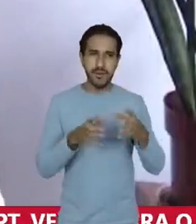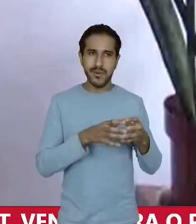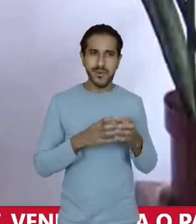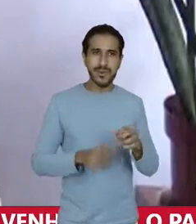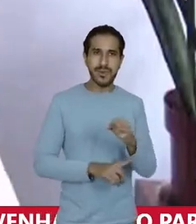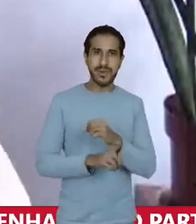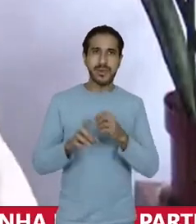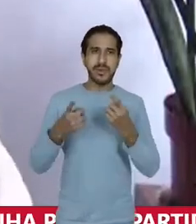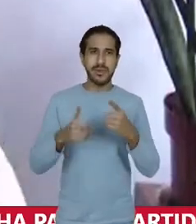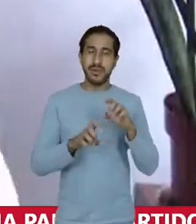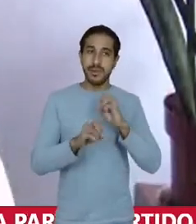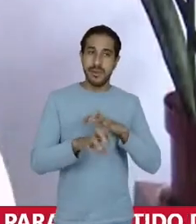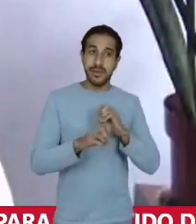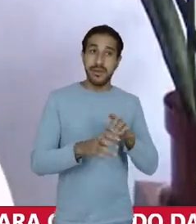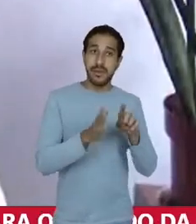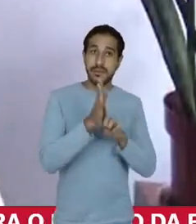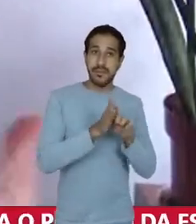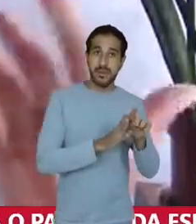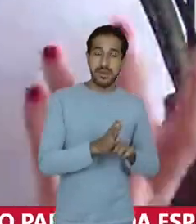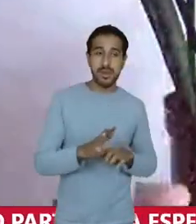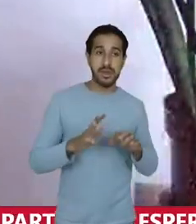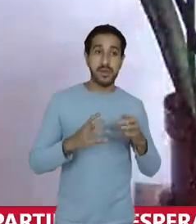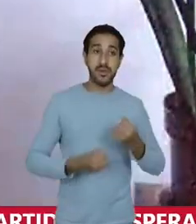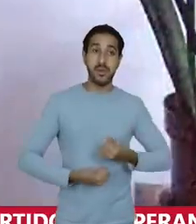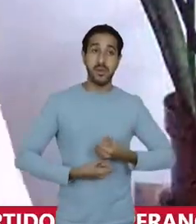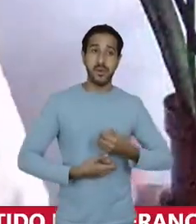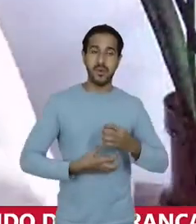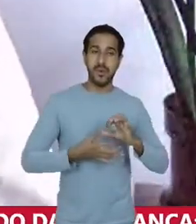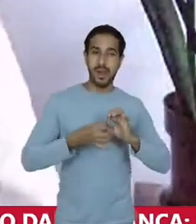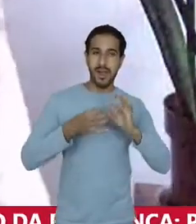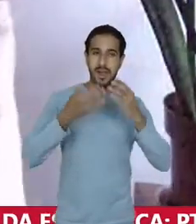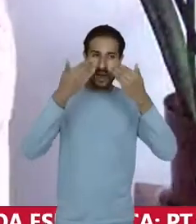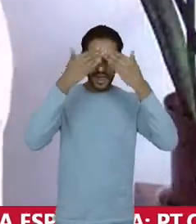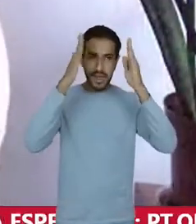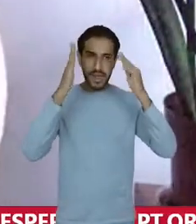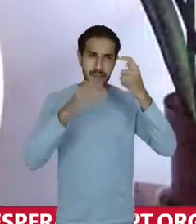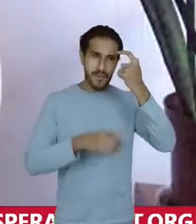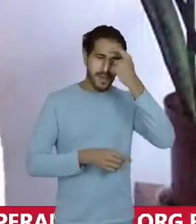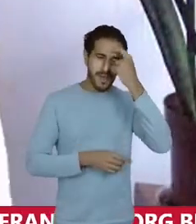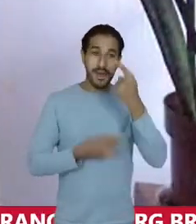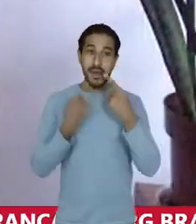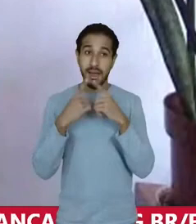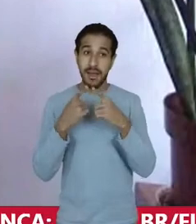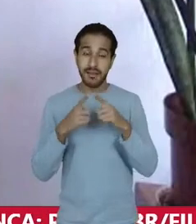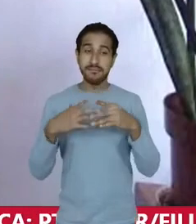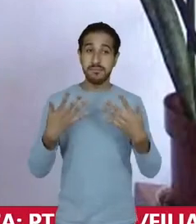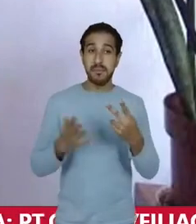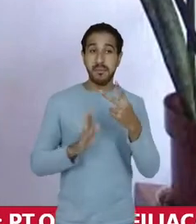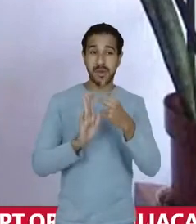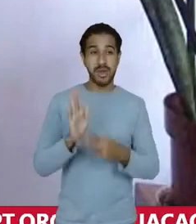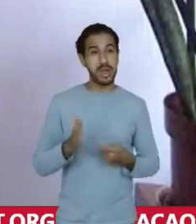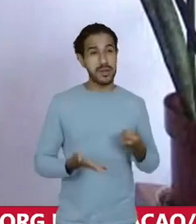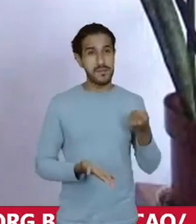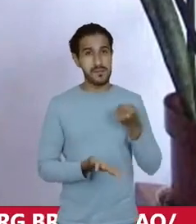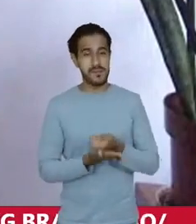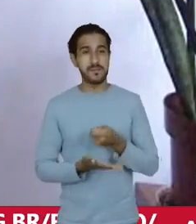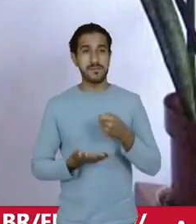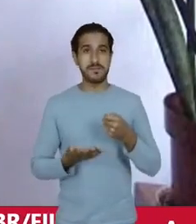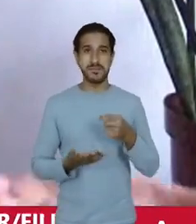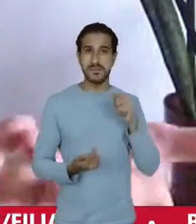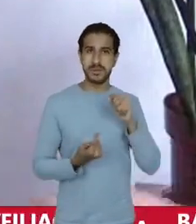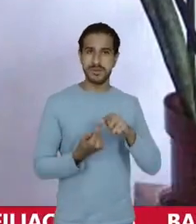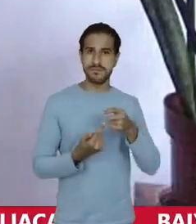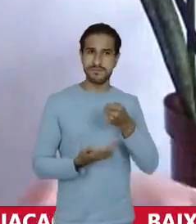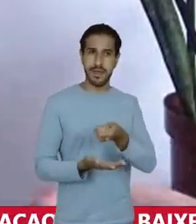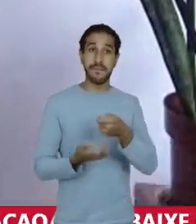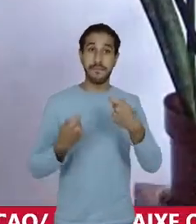sociais, atacar a educação, a pesquisa, o livre pensamento, a crítica. Então, um projeto autoritário, para se afirmar,